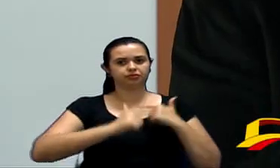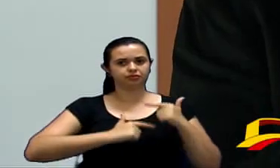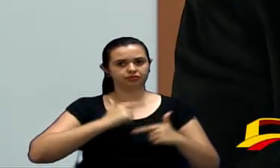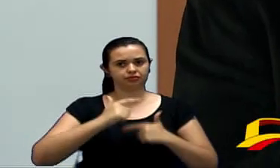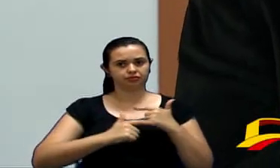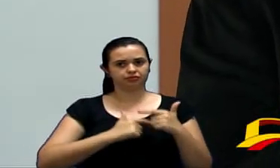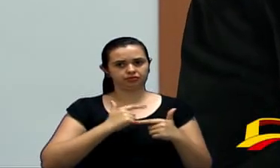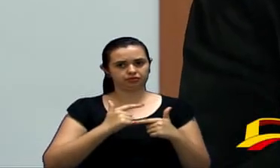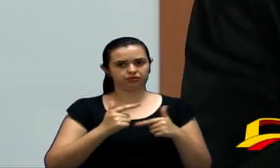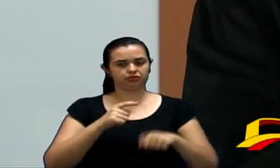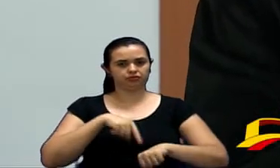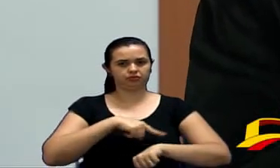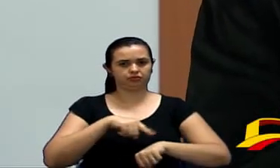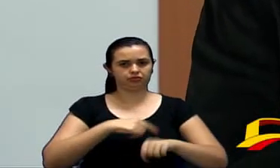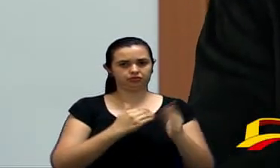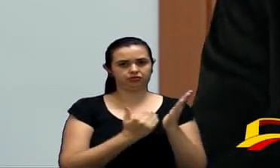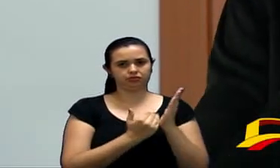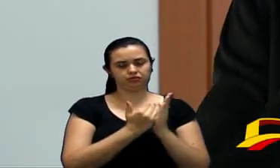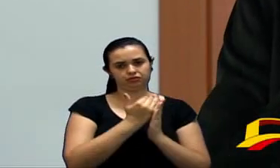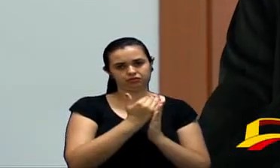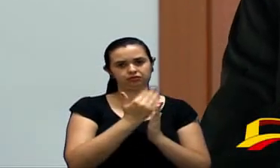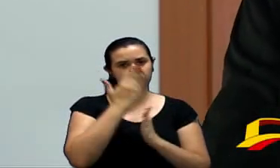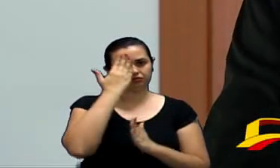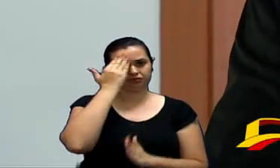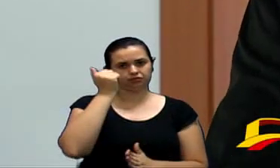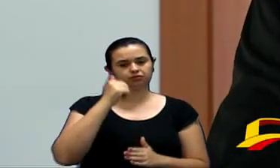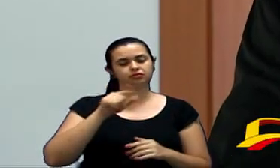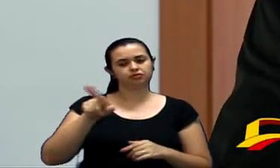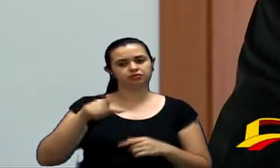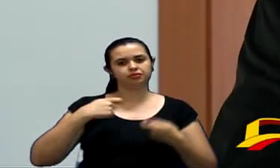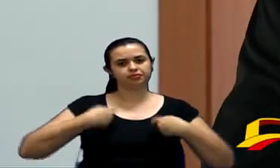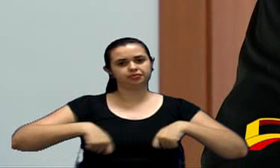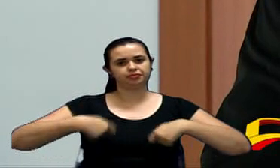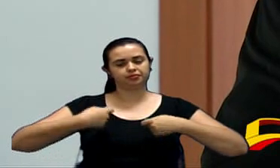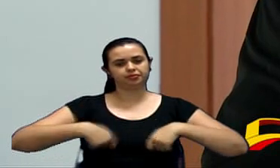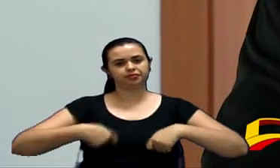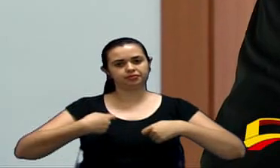extra, é porque realmente precisa. A gente, assim como o trabalhador comum,